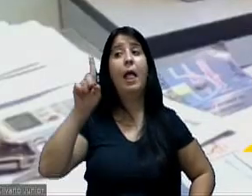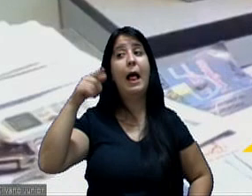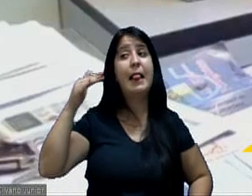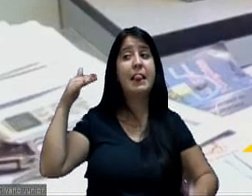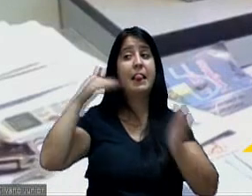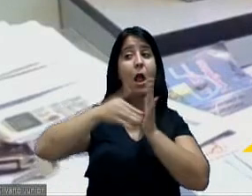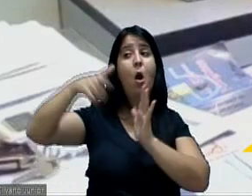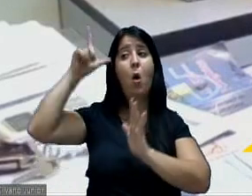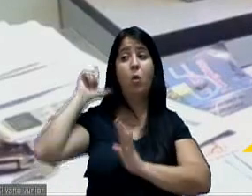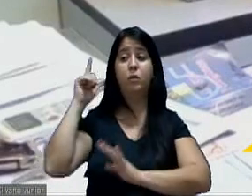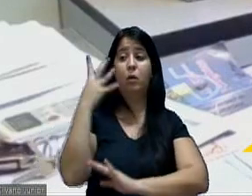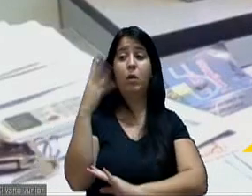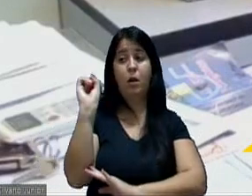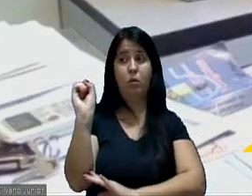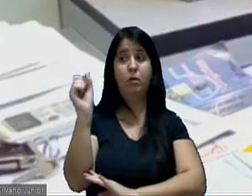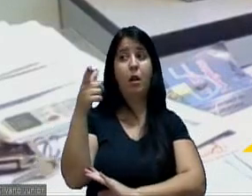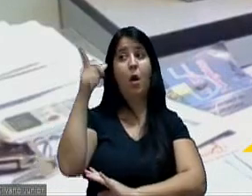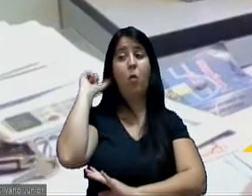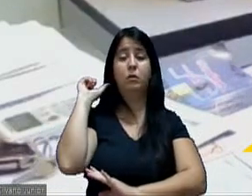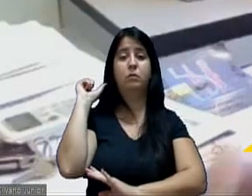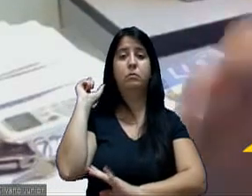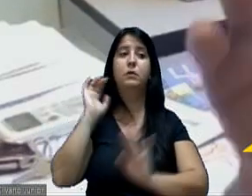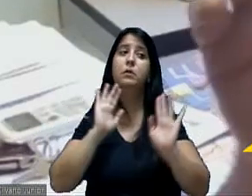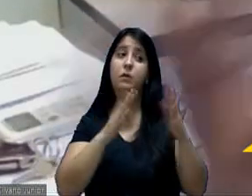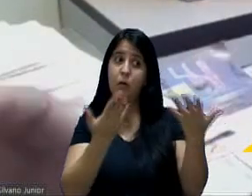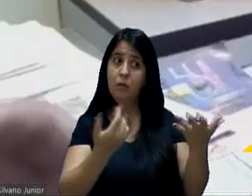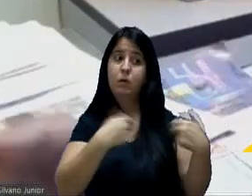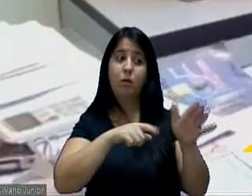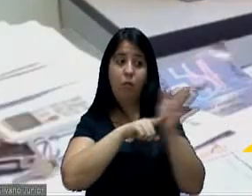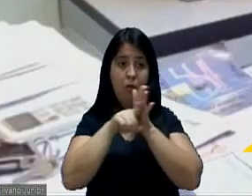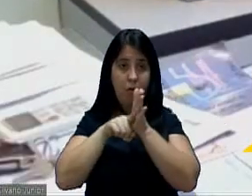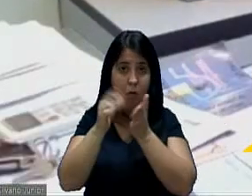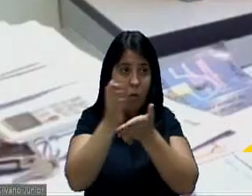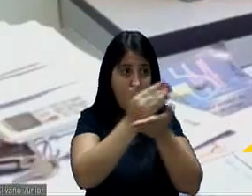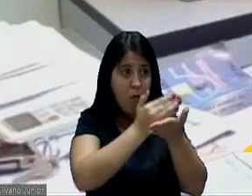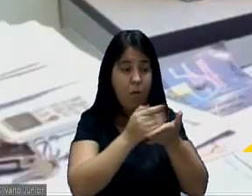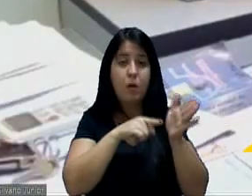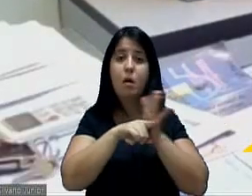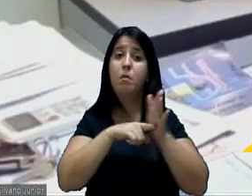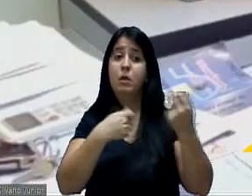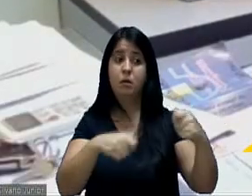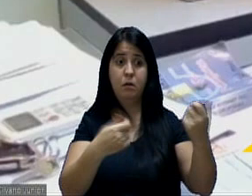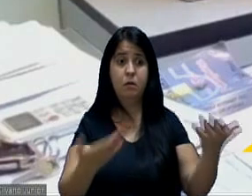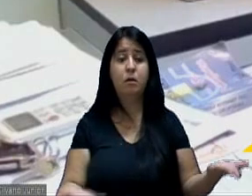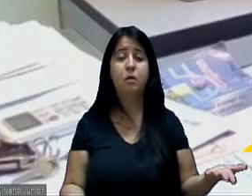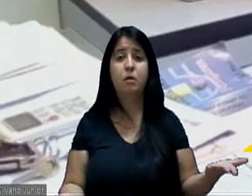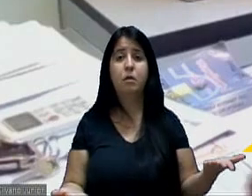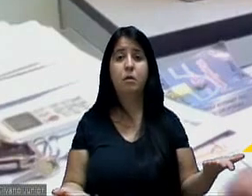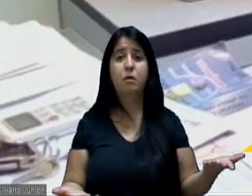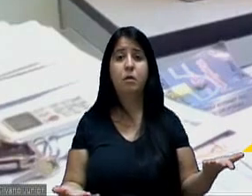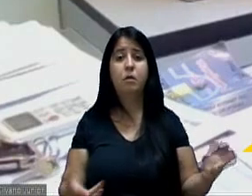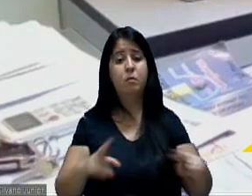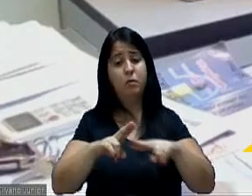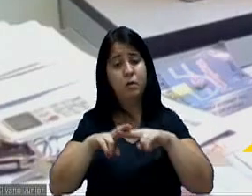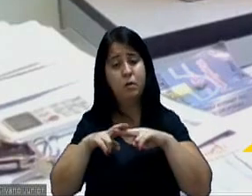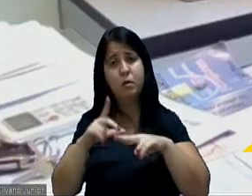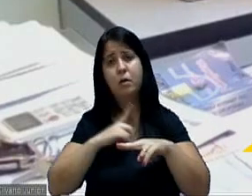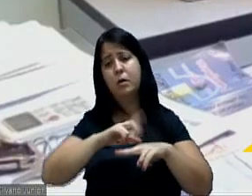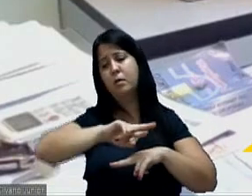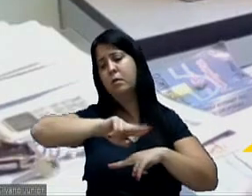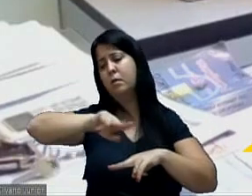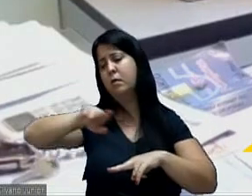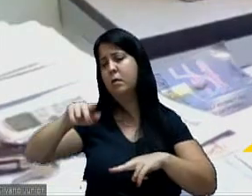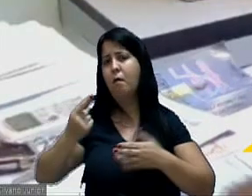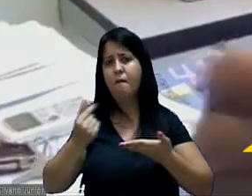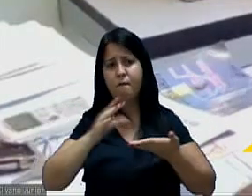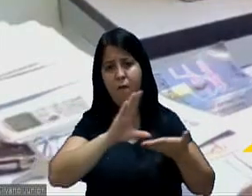ontem. Então tem que fazer um levantamento, tem que ter um comitê. Por isso que nós estamos... Tem várias verbas impositivas